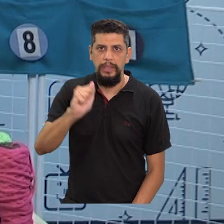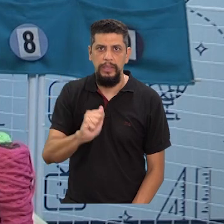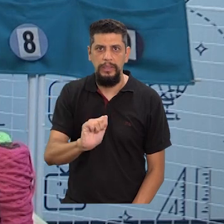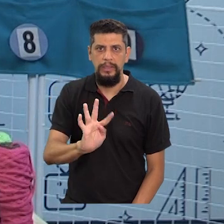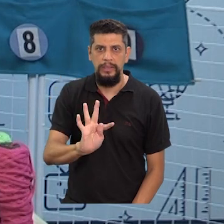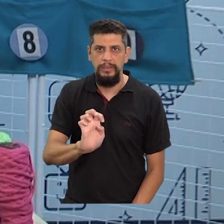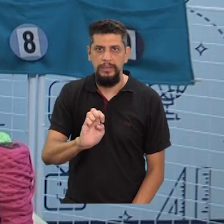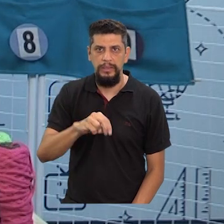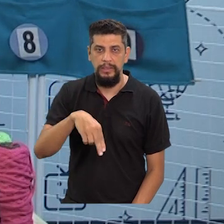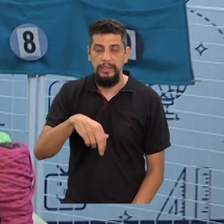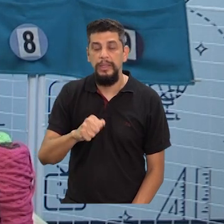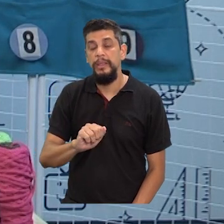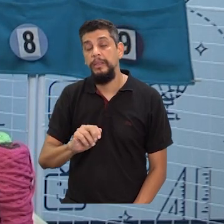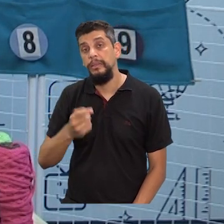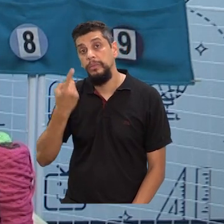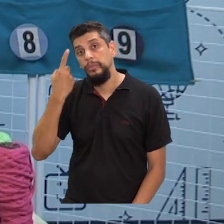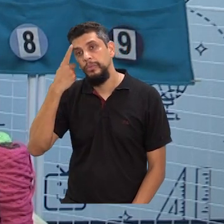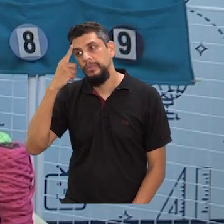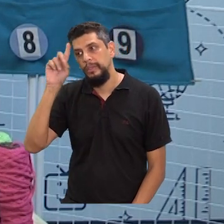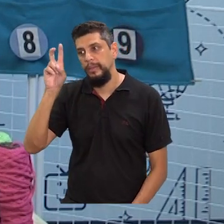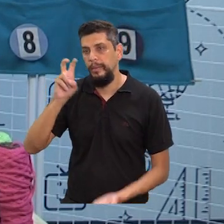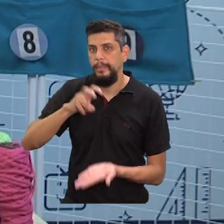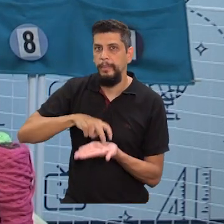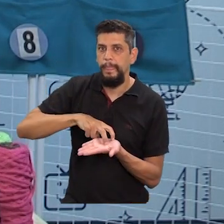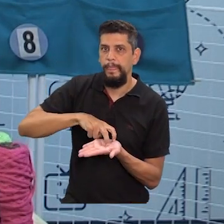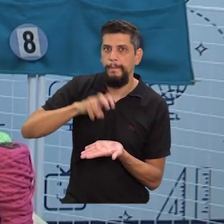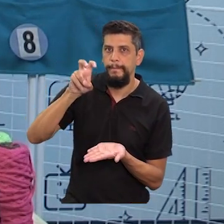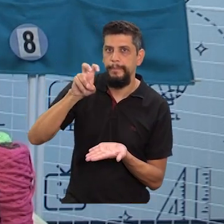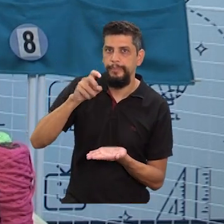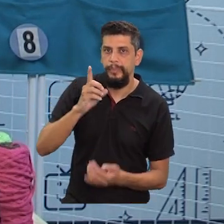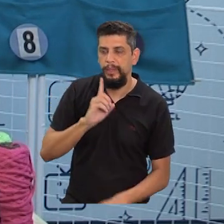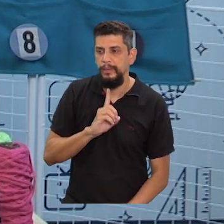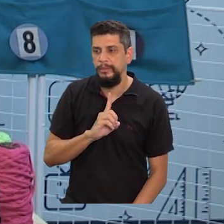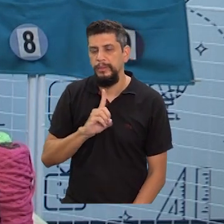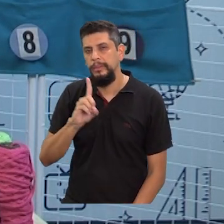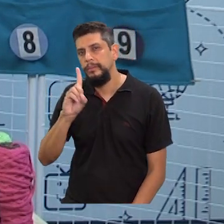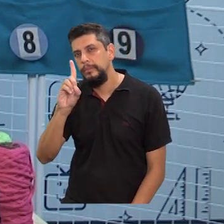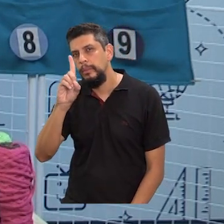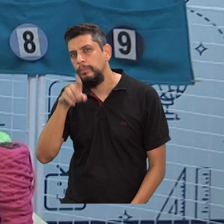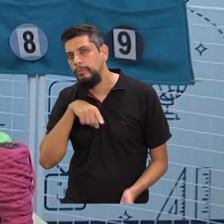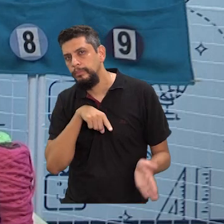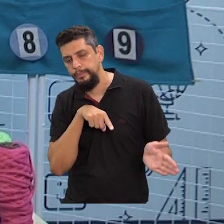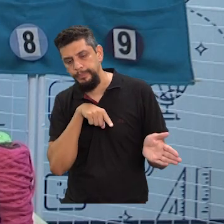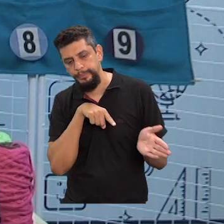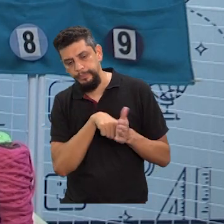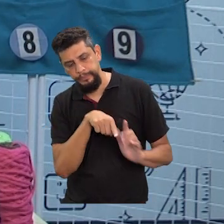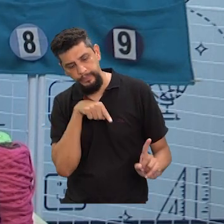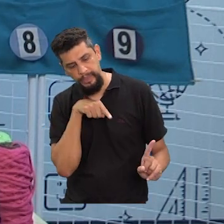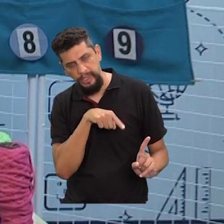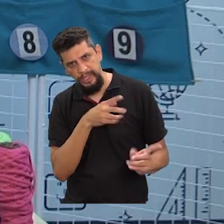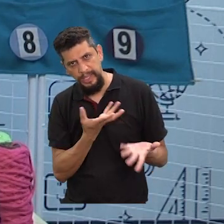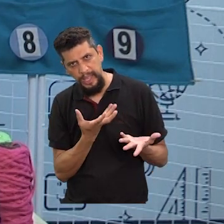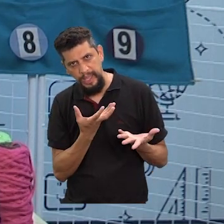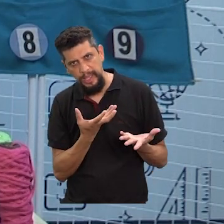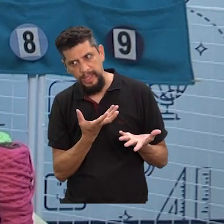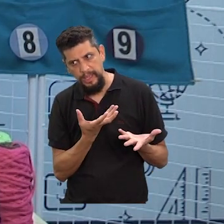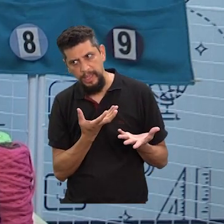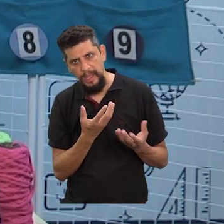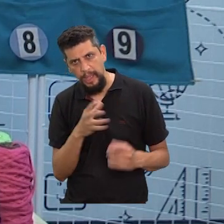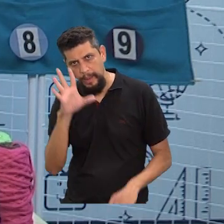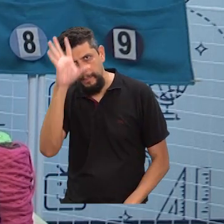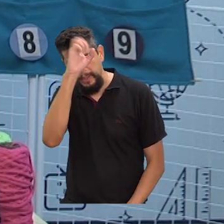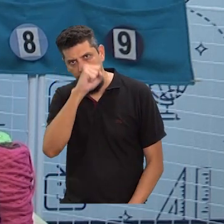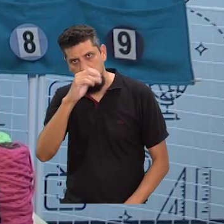Atena. Então, certa manhã, a deusa perguntou para ela: "Você quer aprender